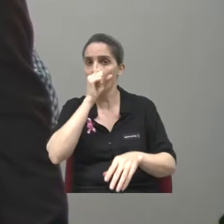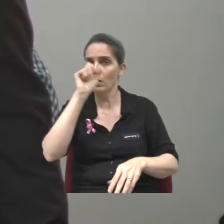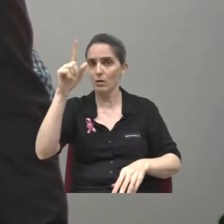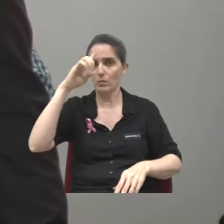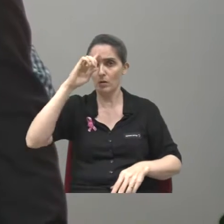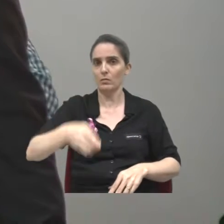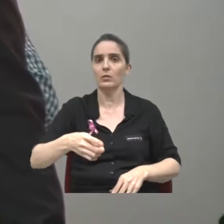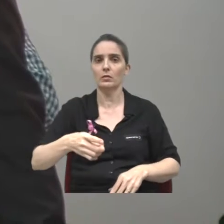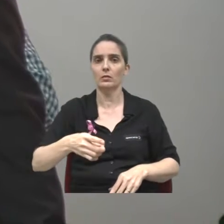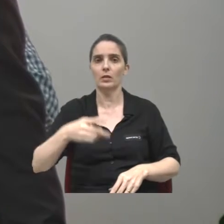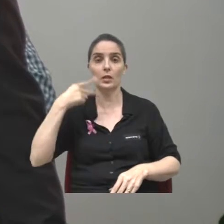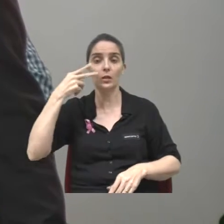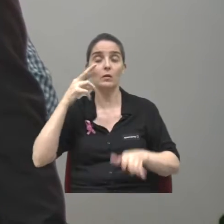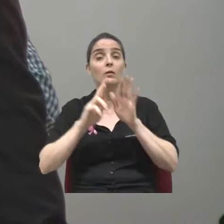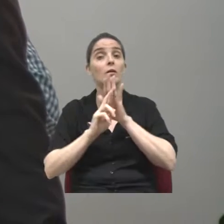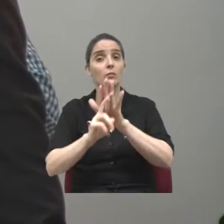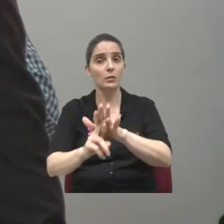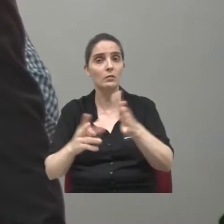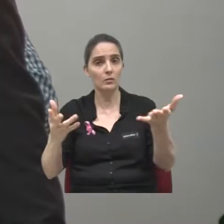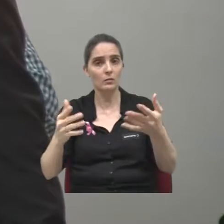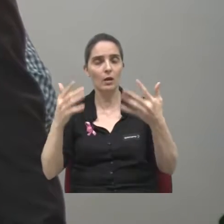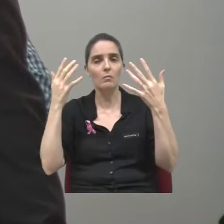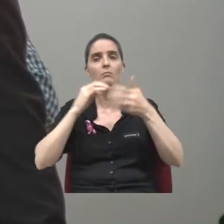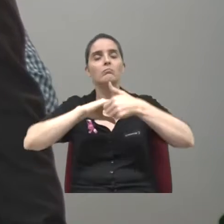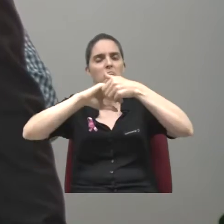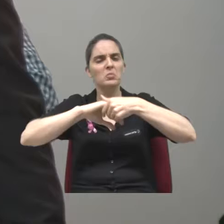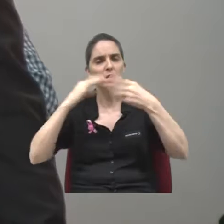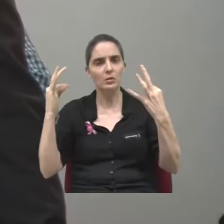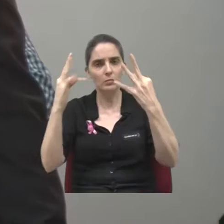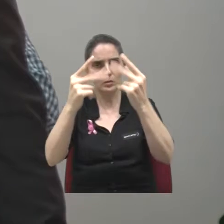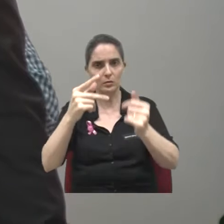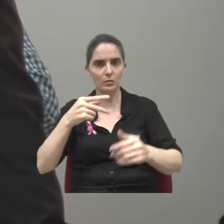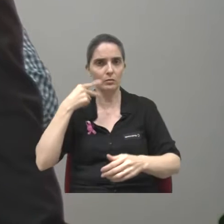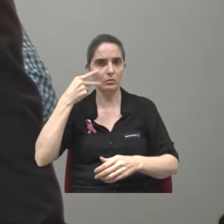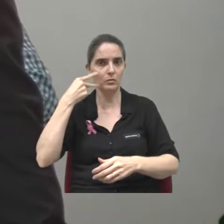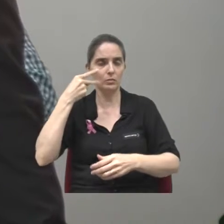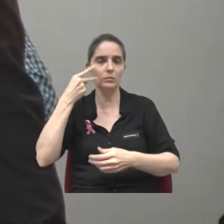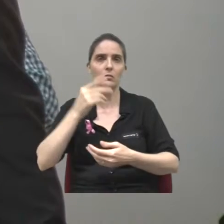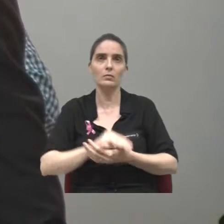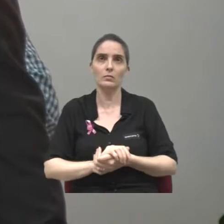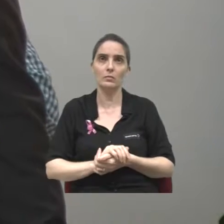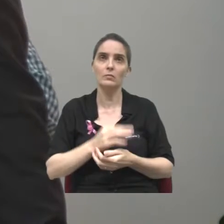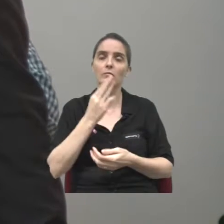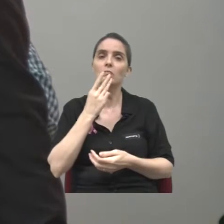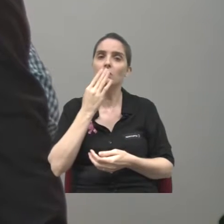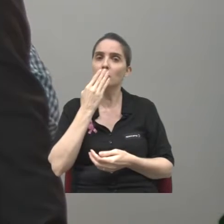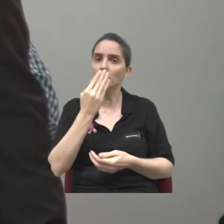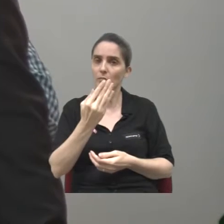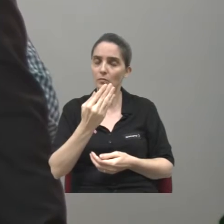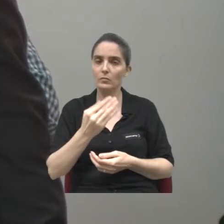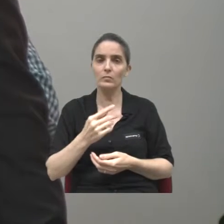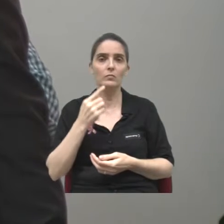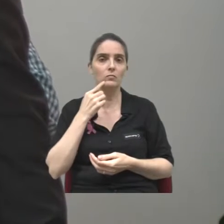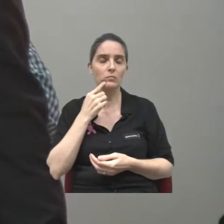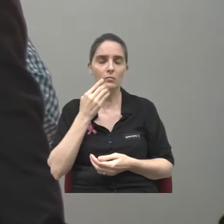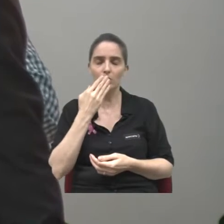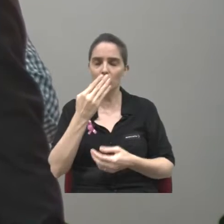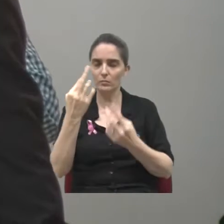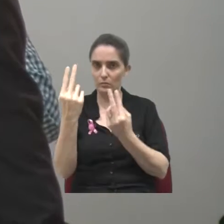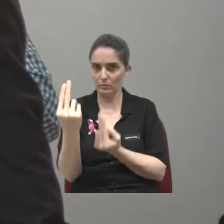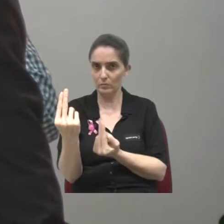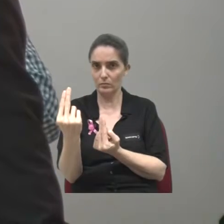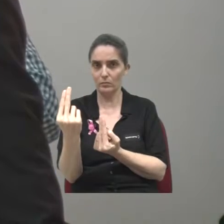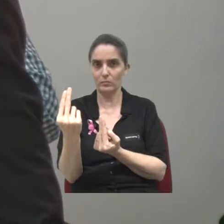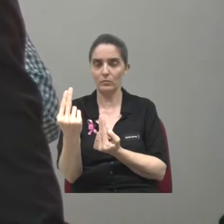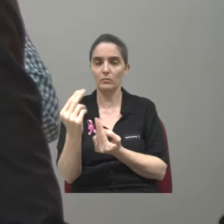Então, parabéns a todos os vereadores. O pedido do Vaguinho é o meu também, para os vereadores que têm. E eu vi que o Anderson